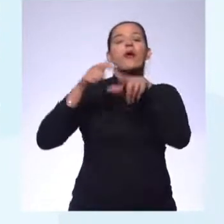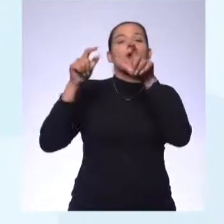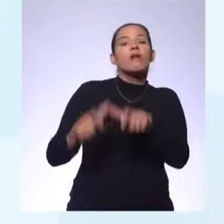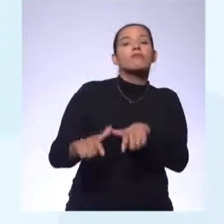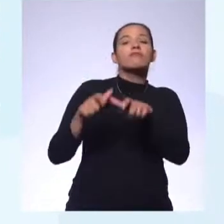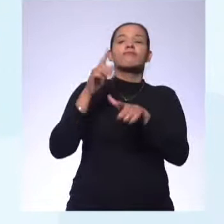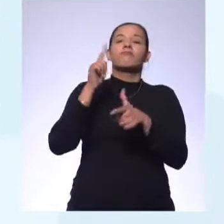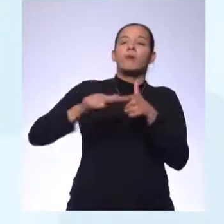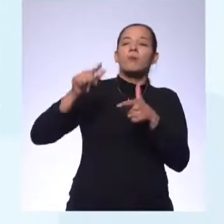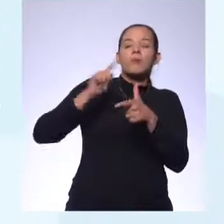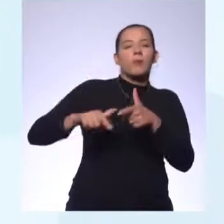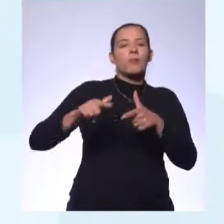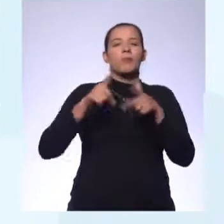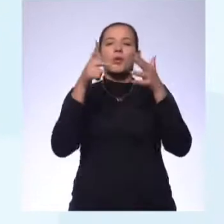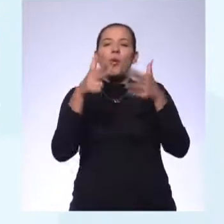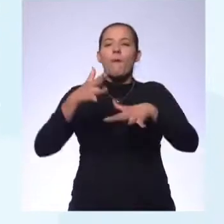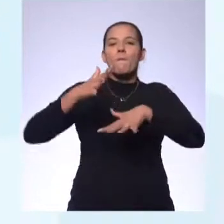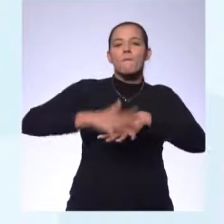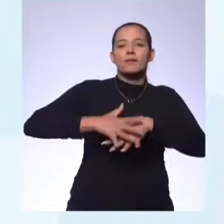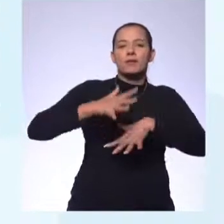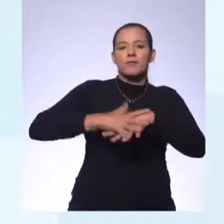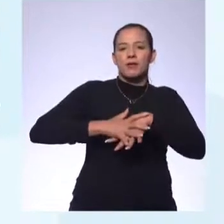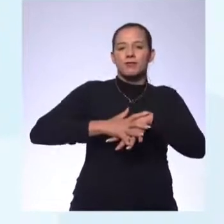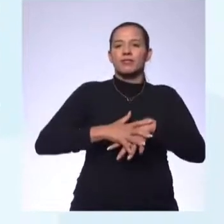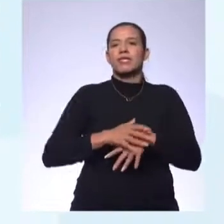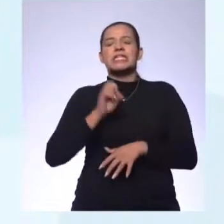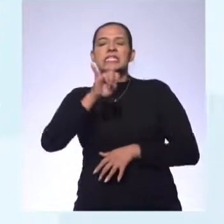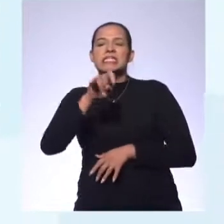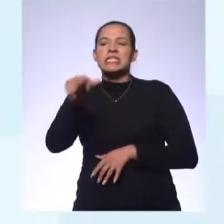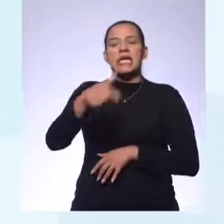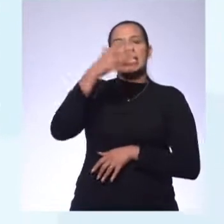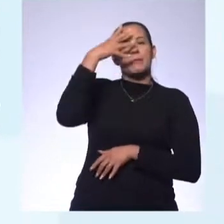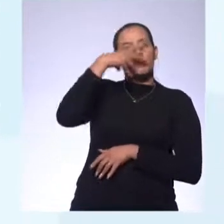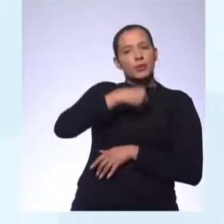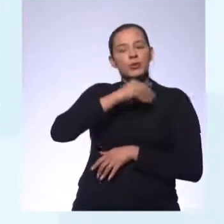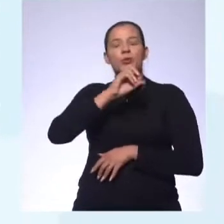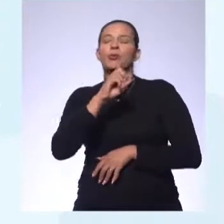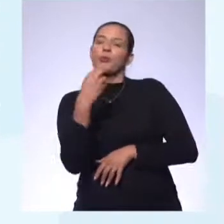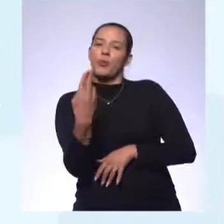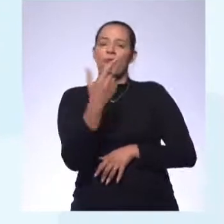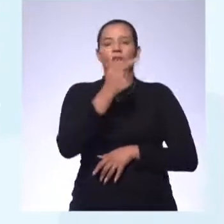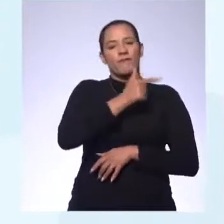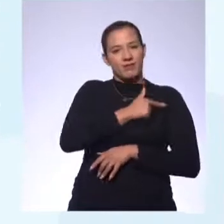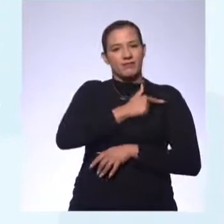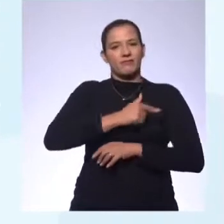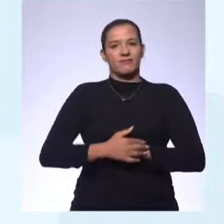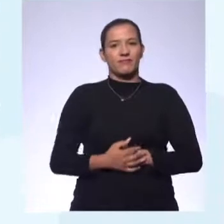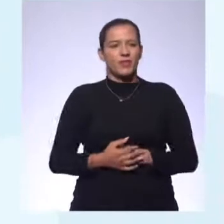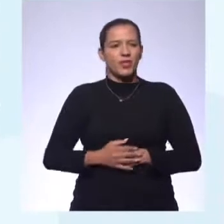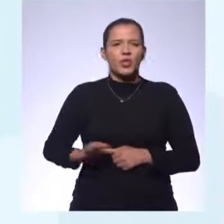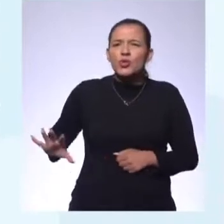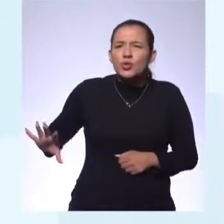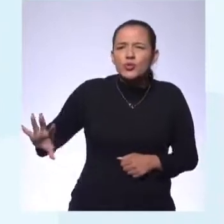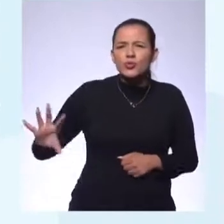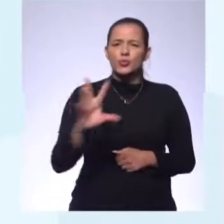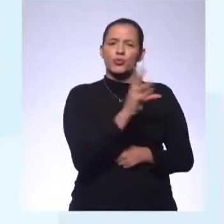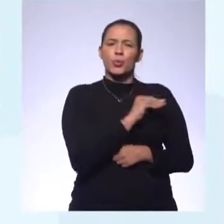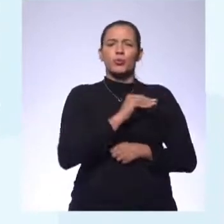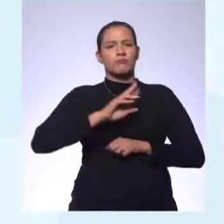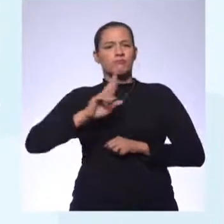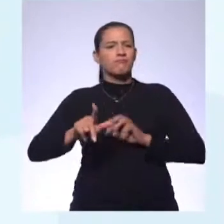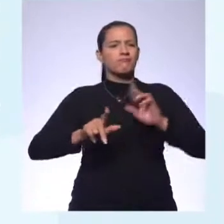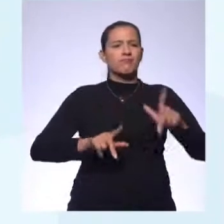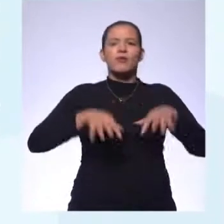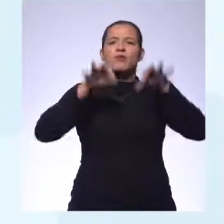problema algébrico se ela é bonita ou feia. De todos esses indícios, porém, o